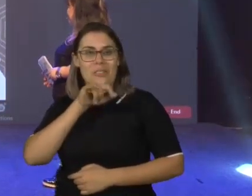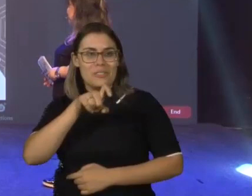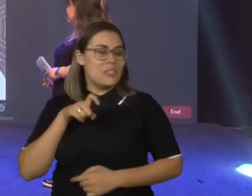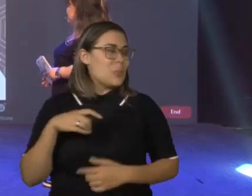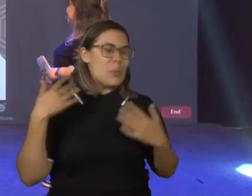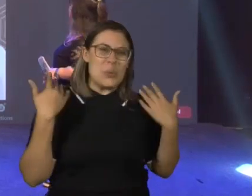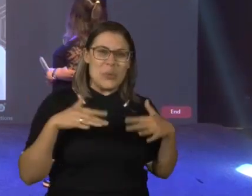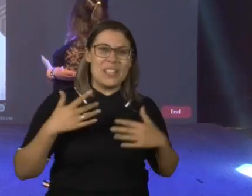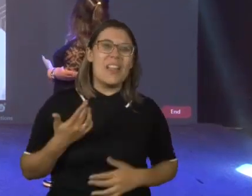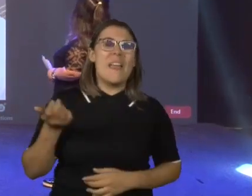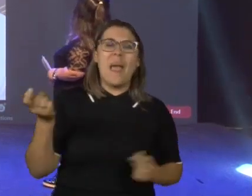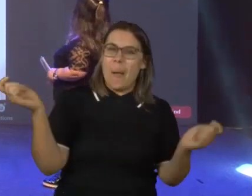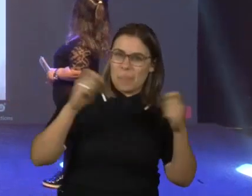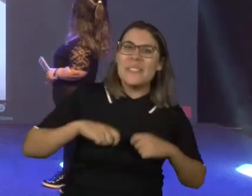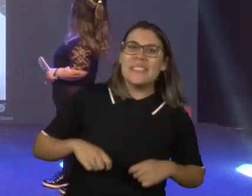Sim, é possível, João?